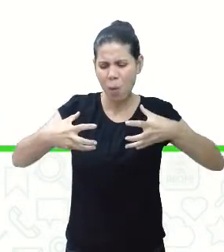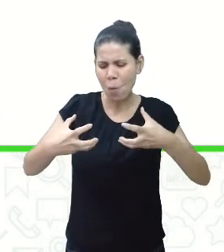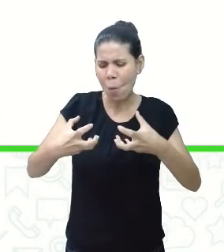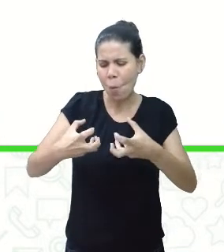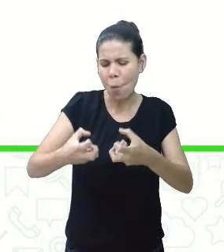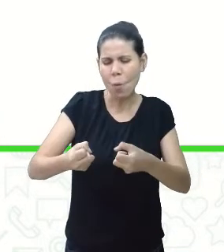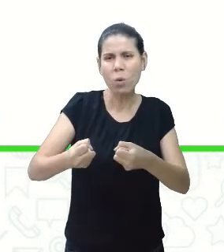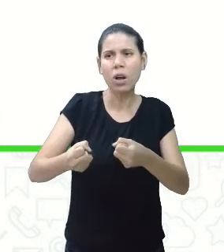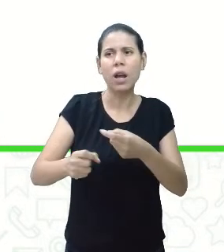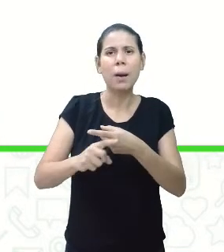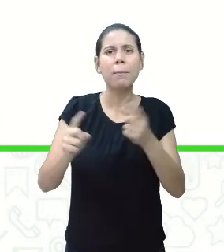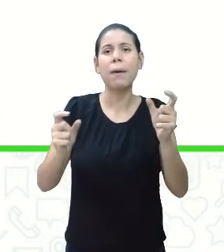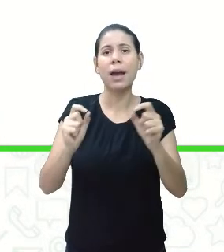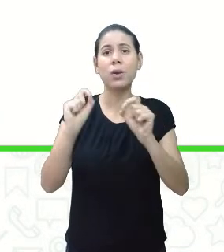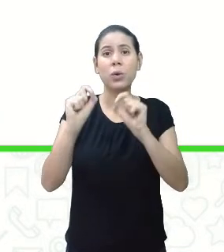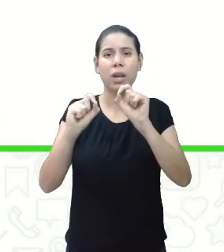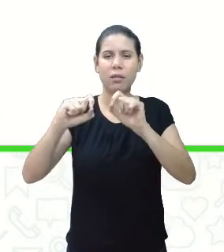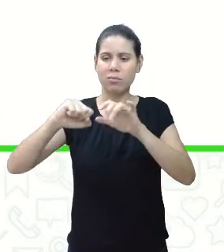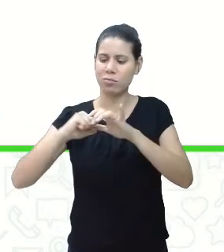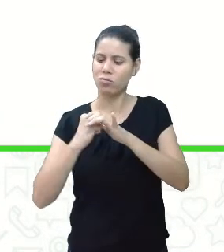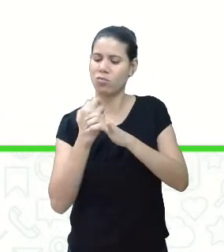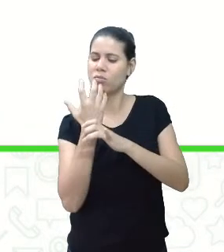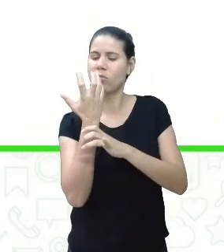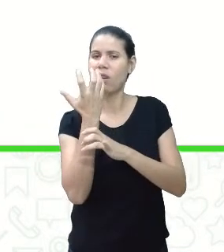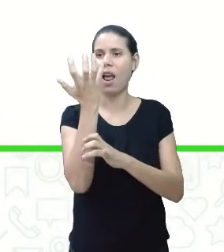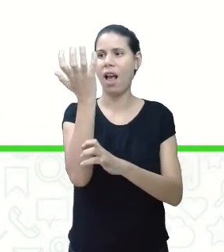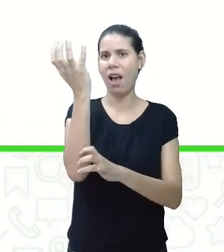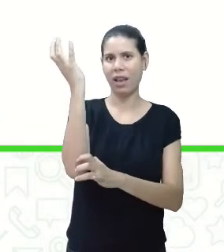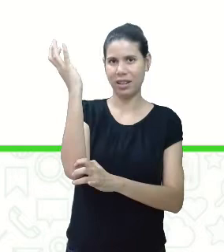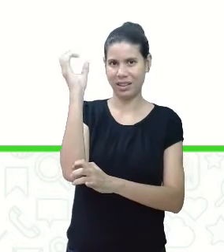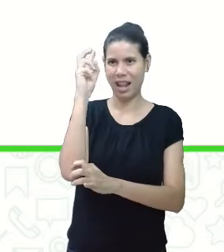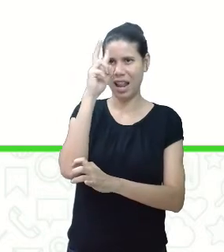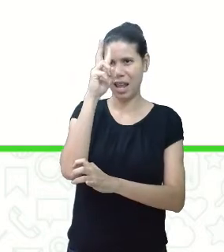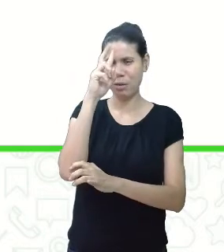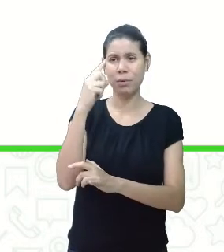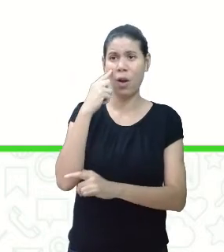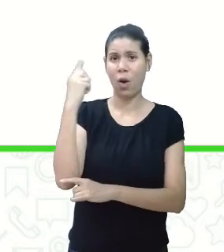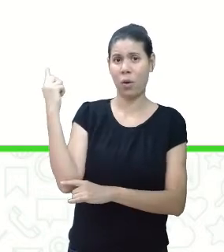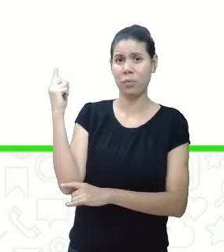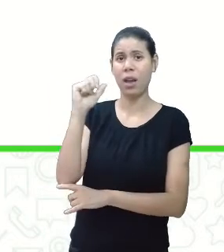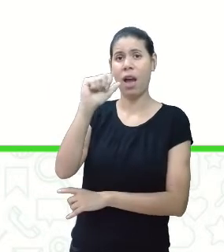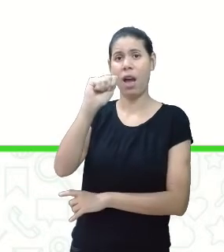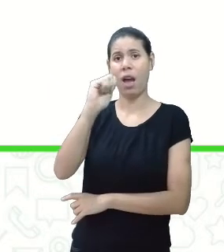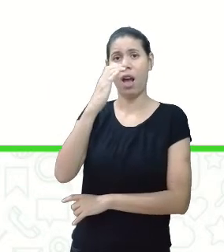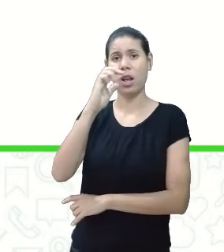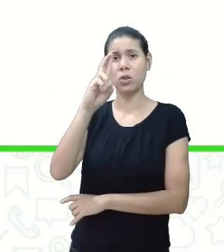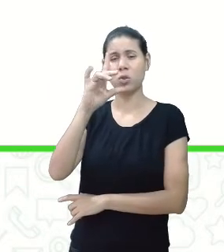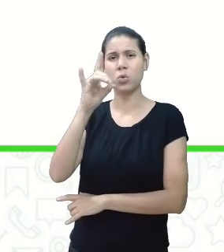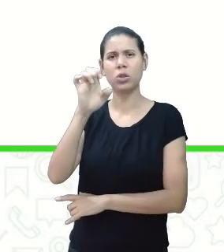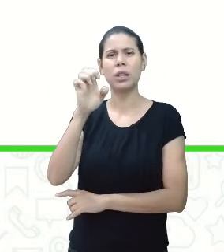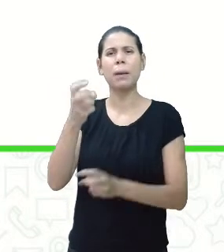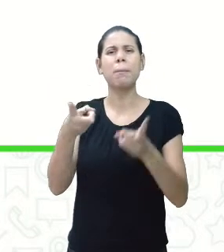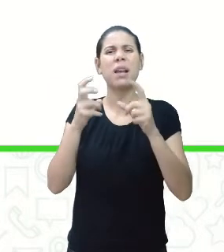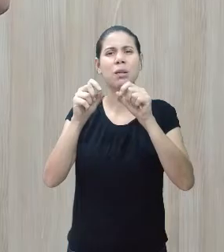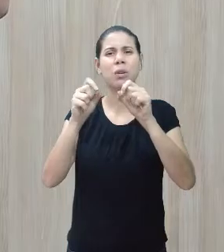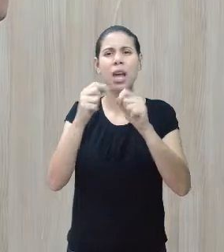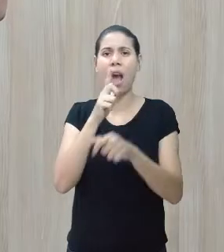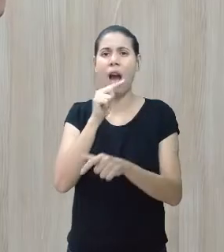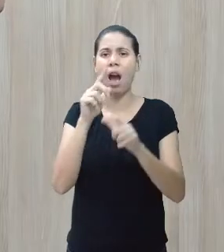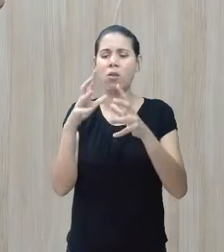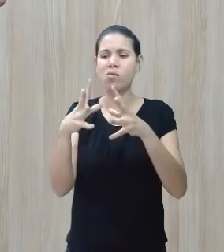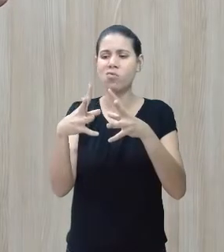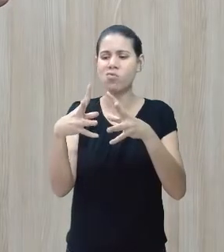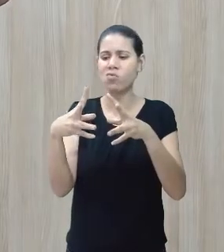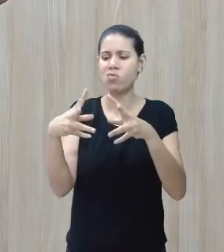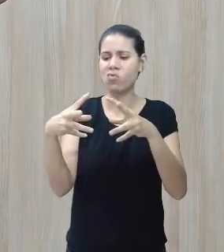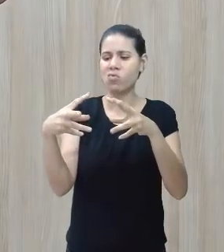saindo o quê? Uma planta. E agora nós temos o quê? Um açude, e esse açude ele está secando. E daqui a pouco nós vamos